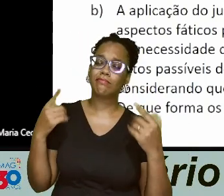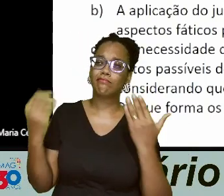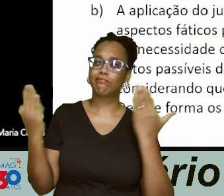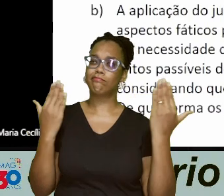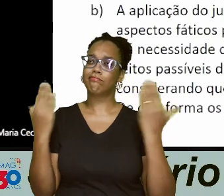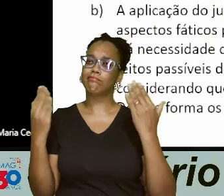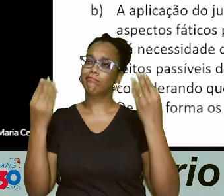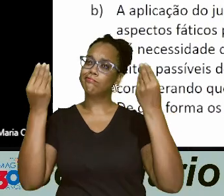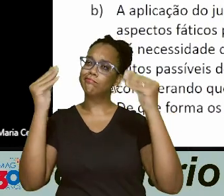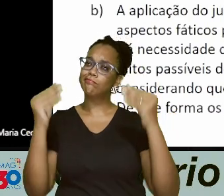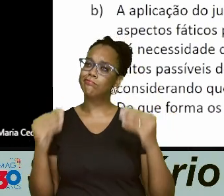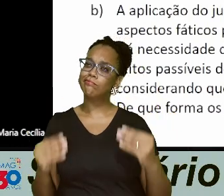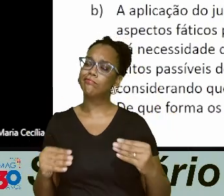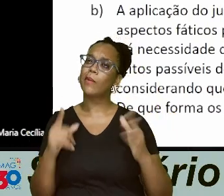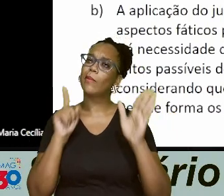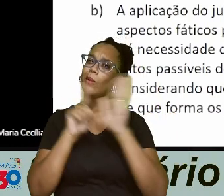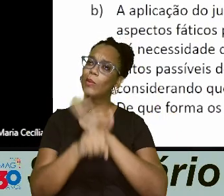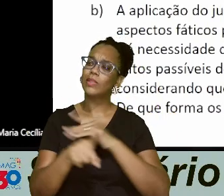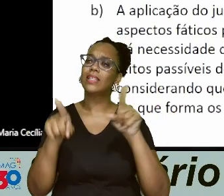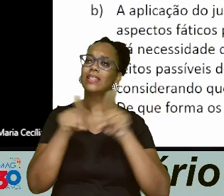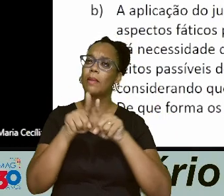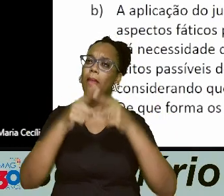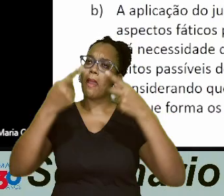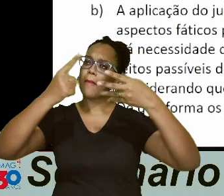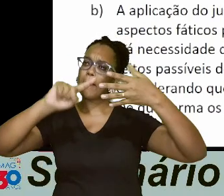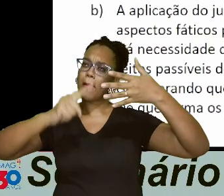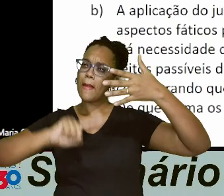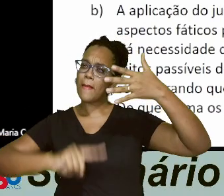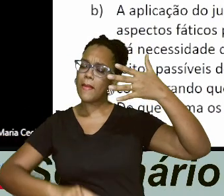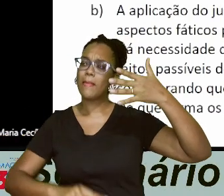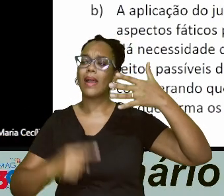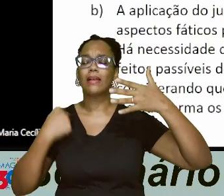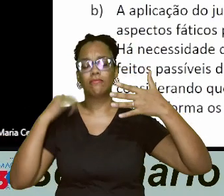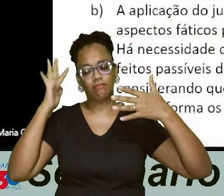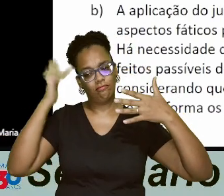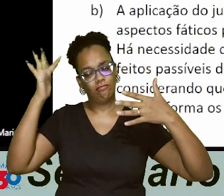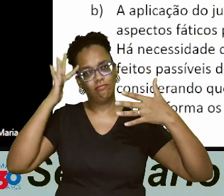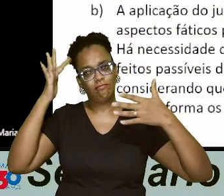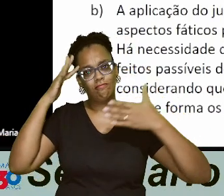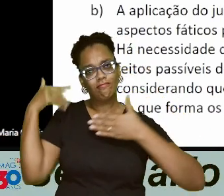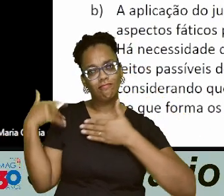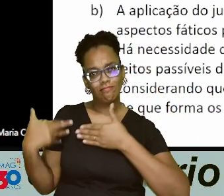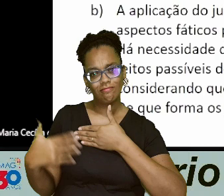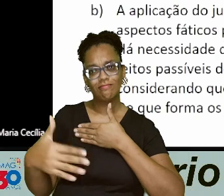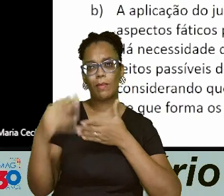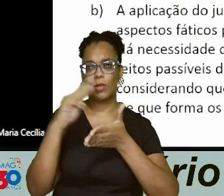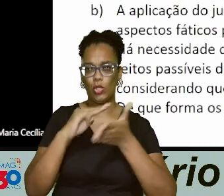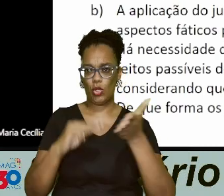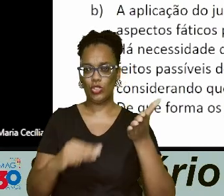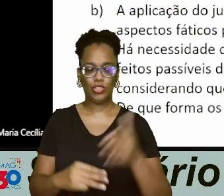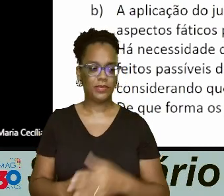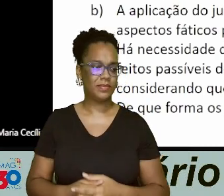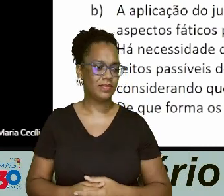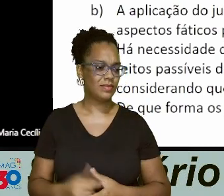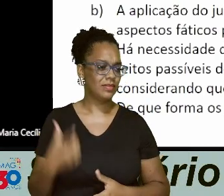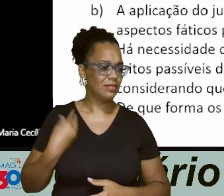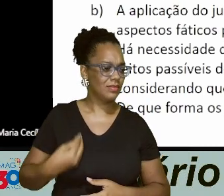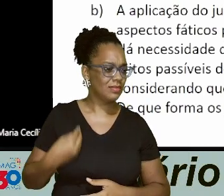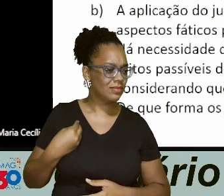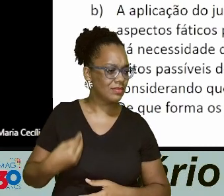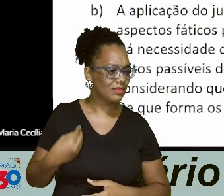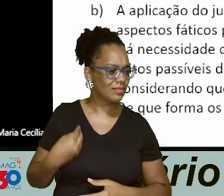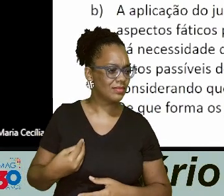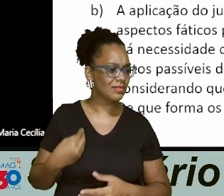dessa pergunta, que também passaram pelo todo o nosso trajeto metodológico. Se houve a subsunção linear das